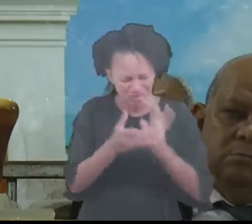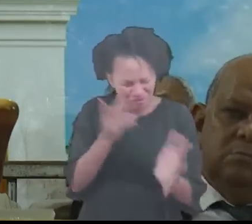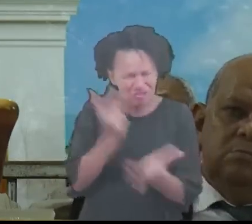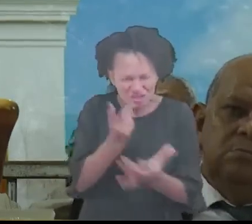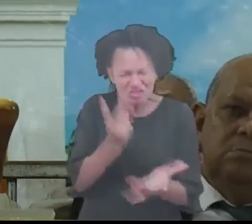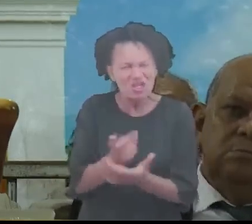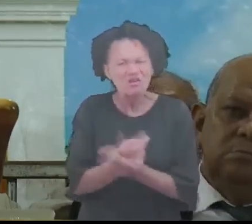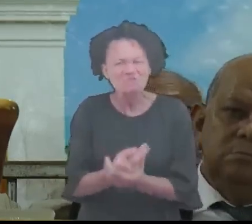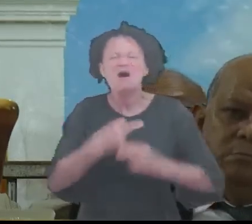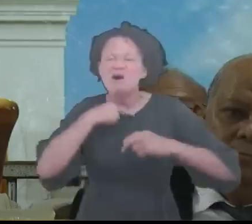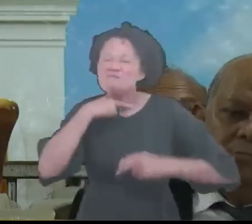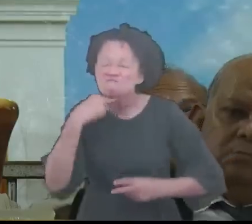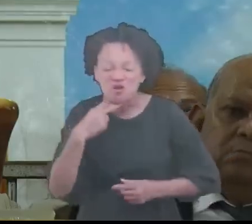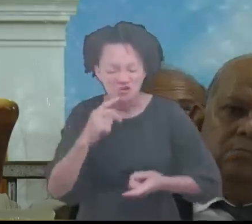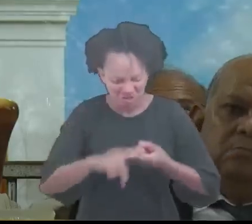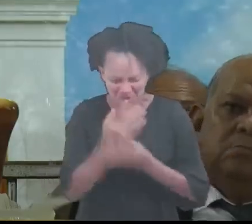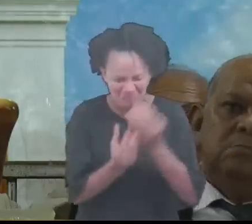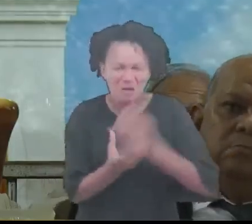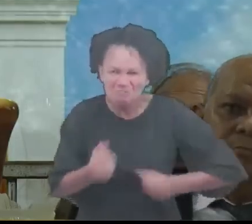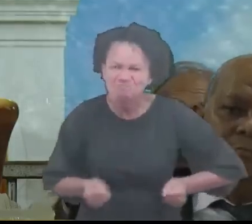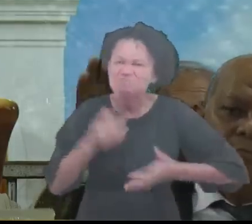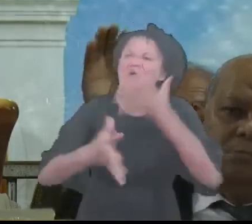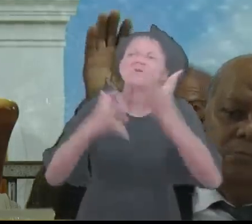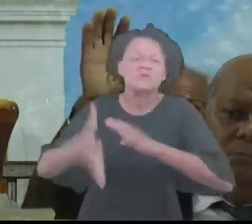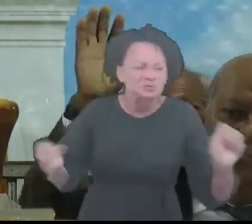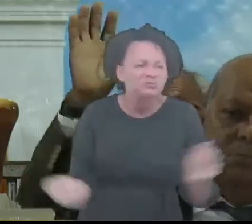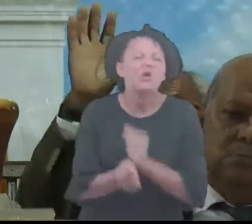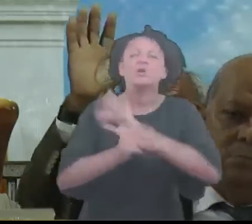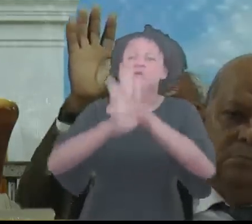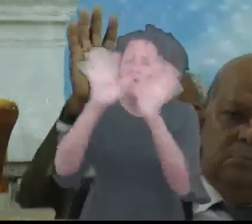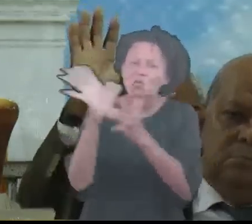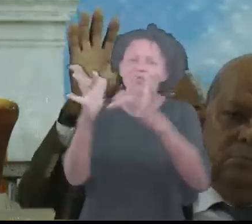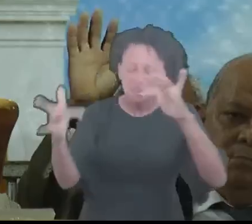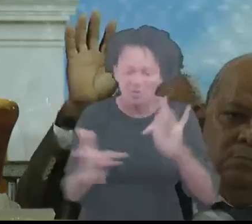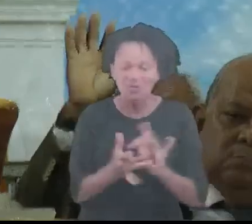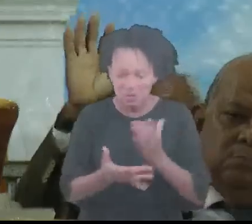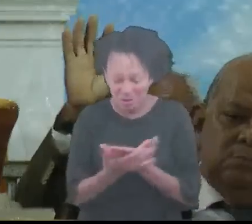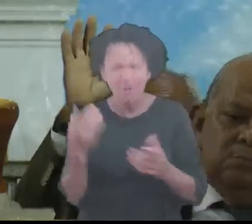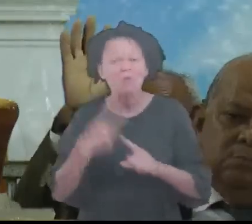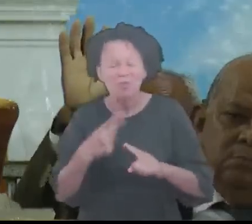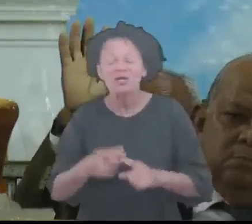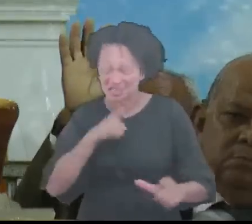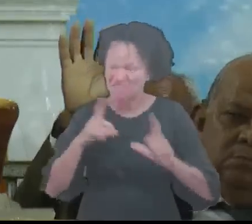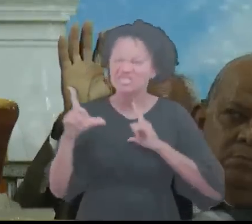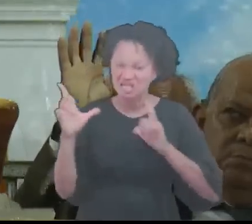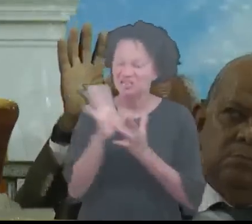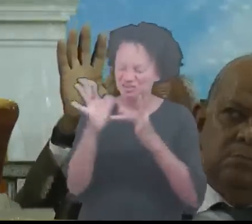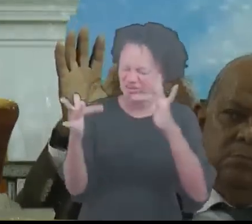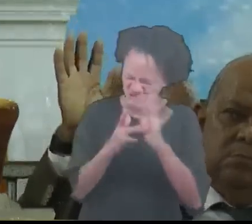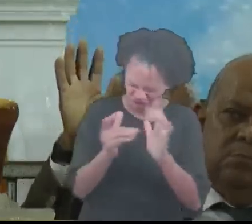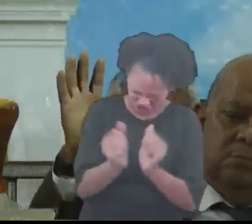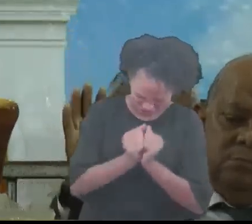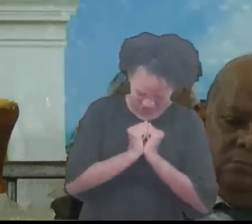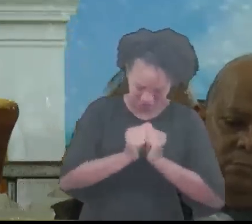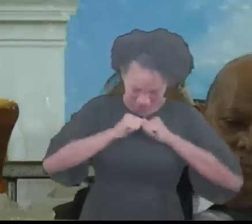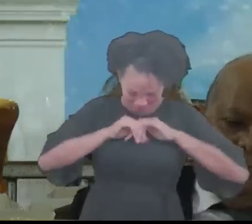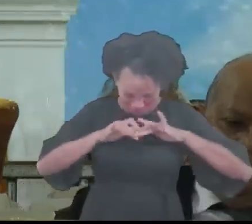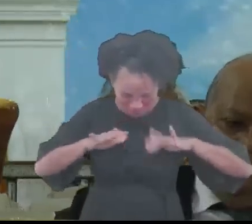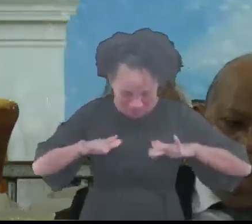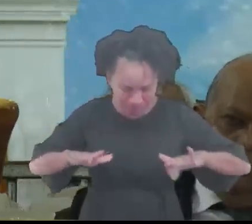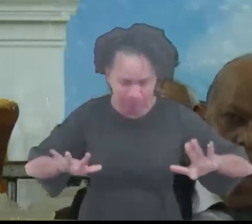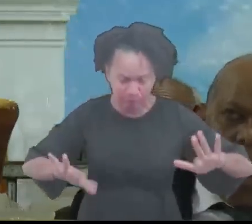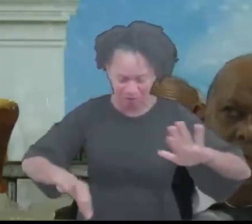a voz, levante a mão e dê glória para Jesus. Porque quem tem Jesus tem um saquitel de